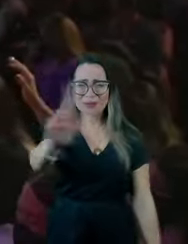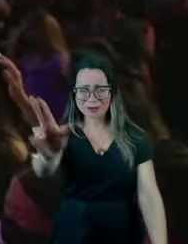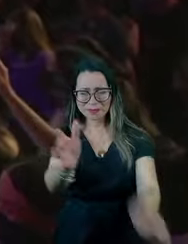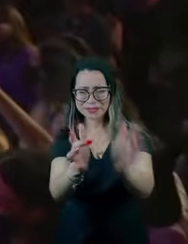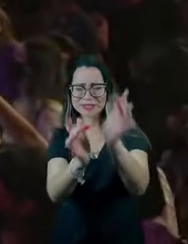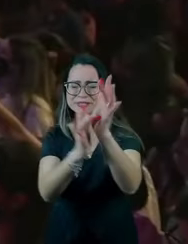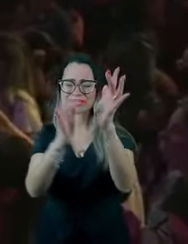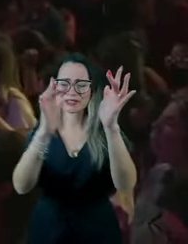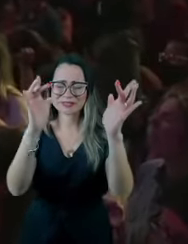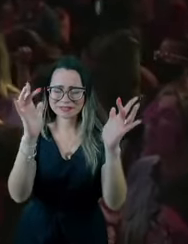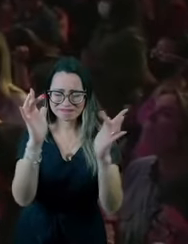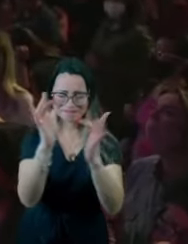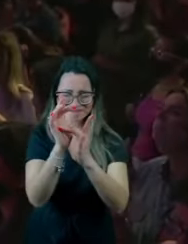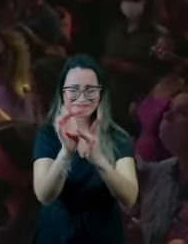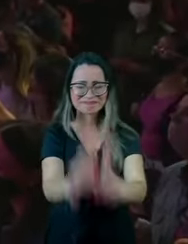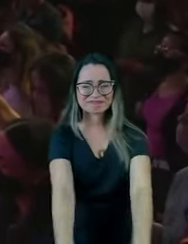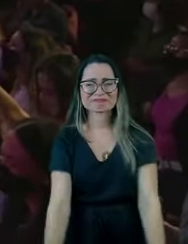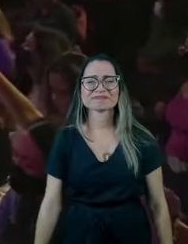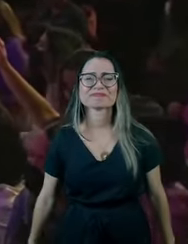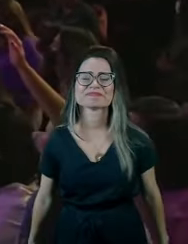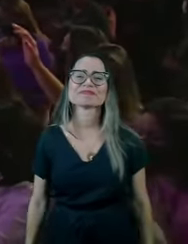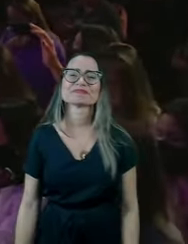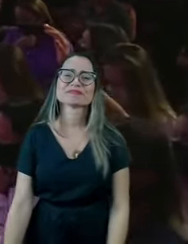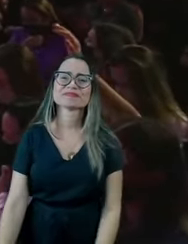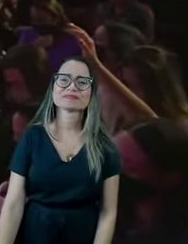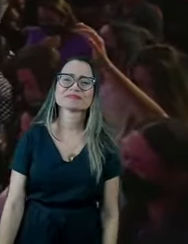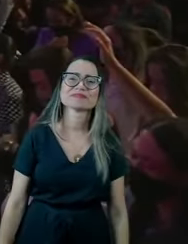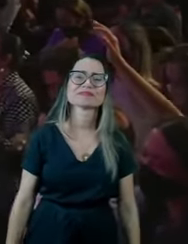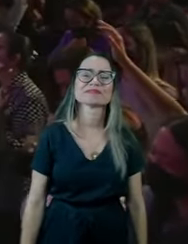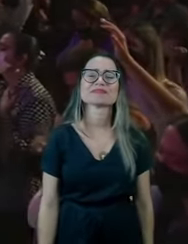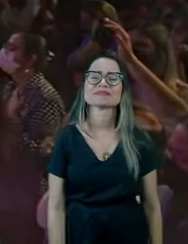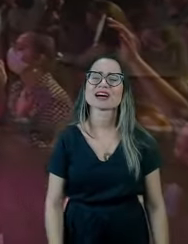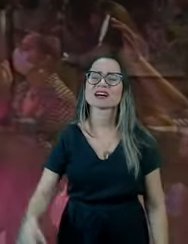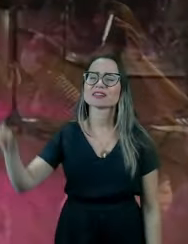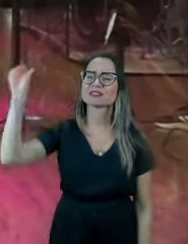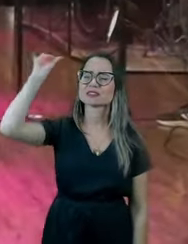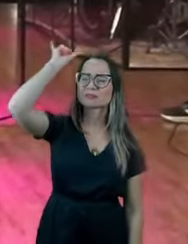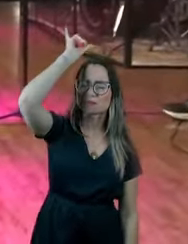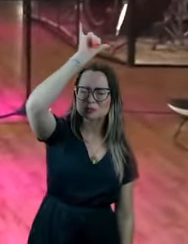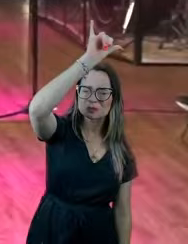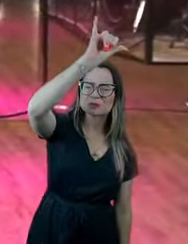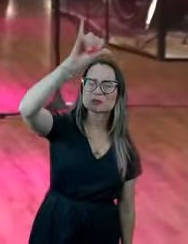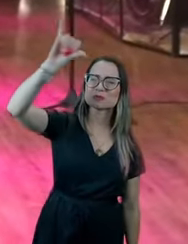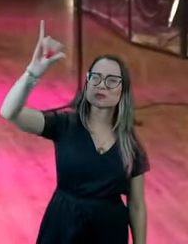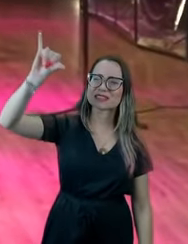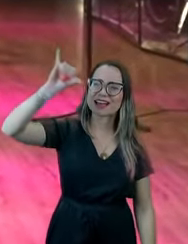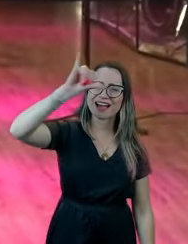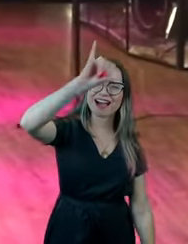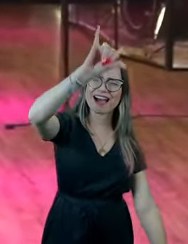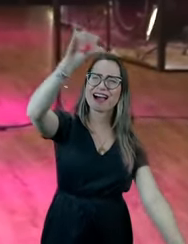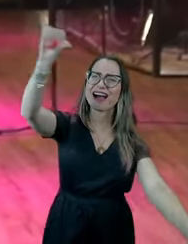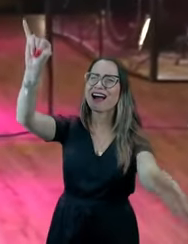Jesus. Ah, Senhor, começa a liberar a tua unção nesse lugar.